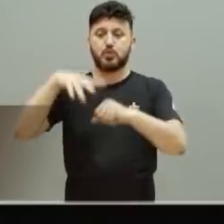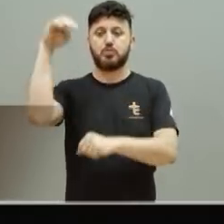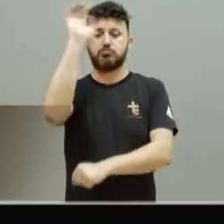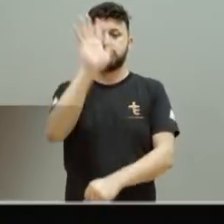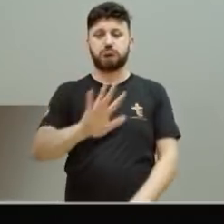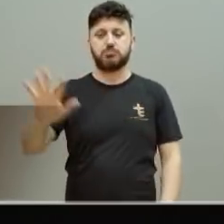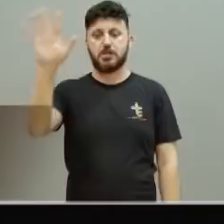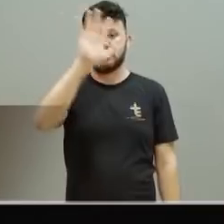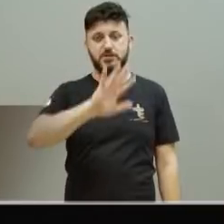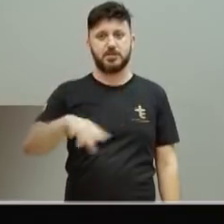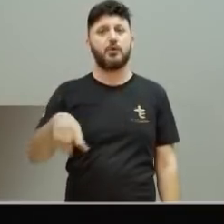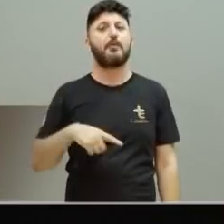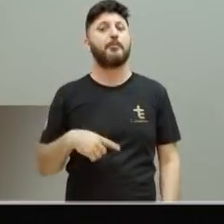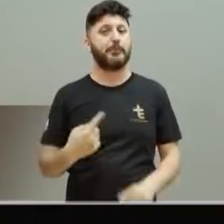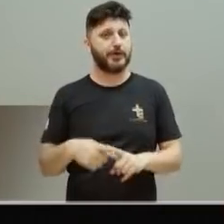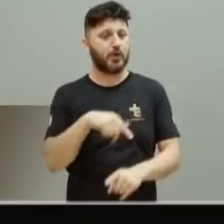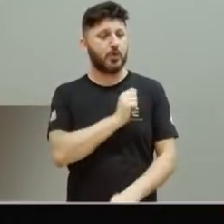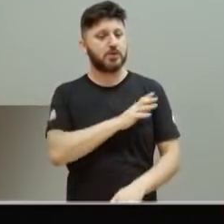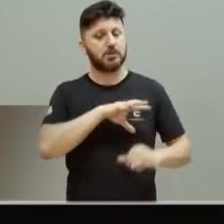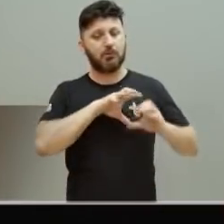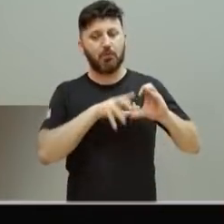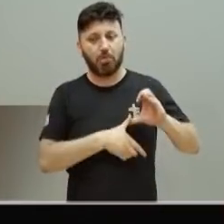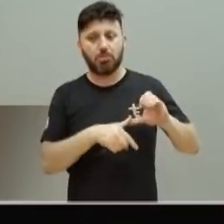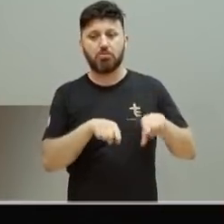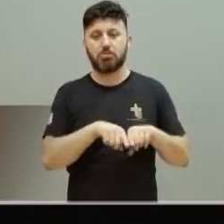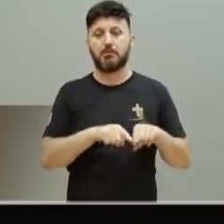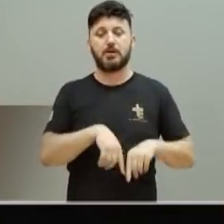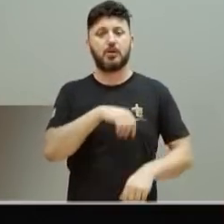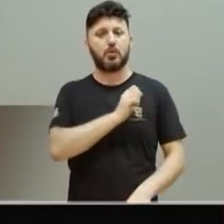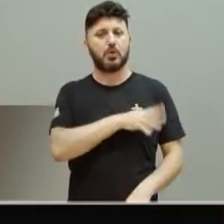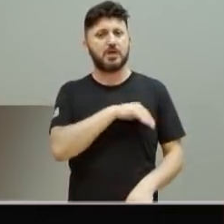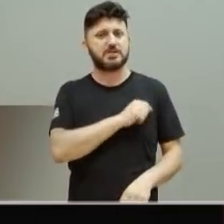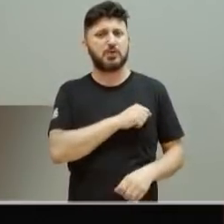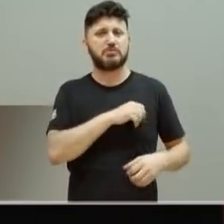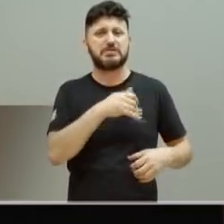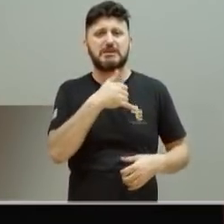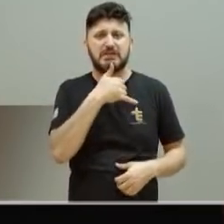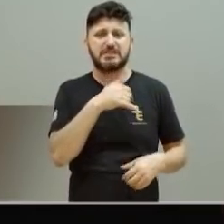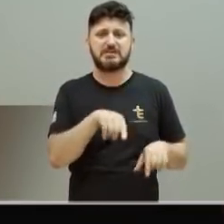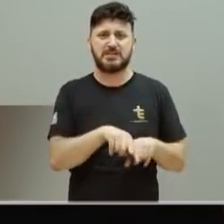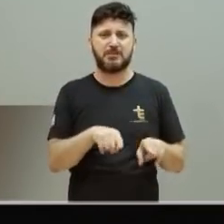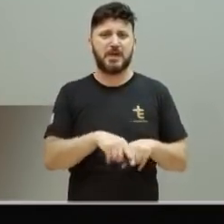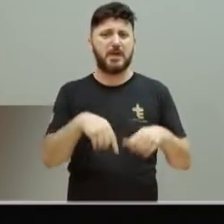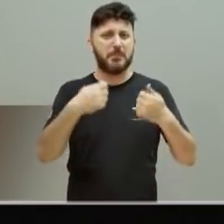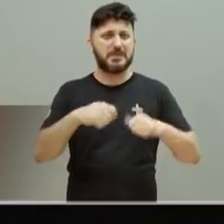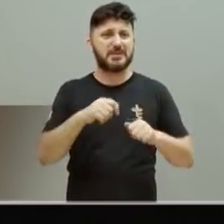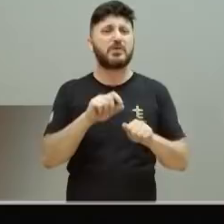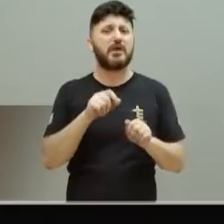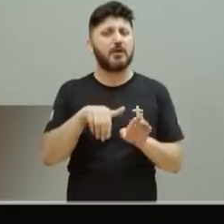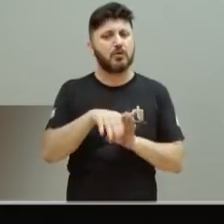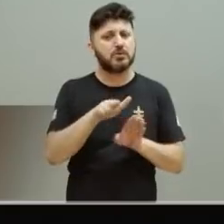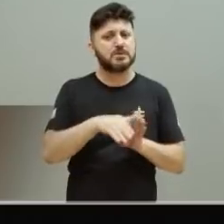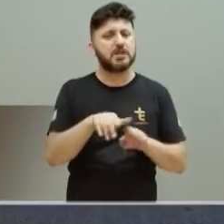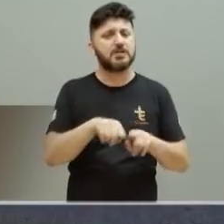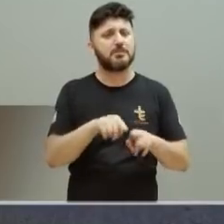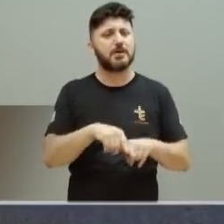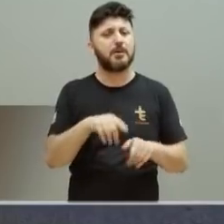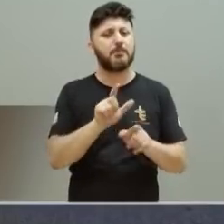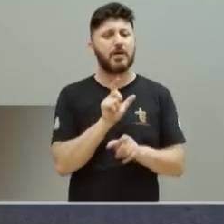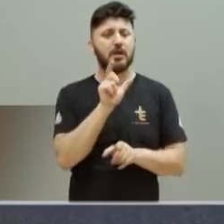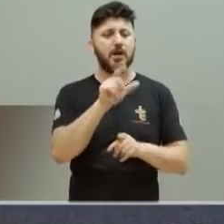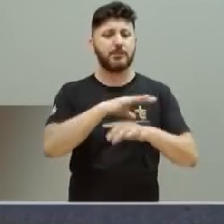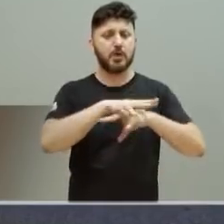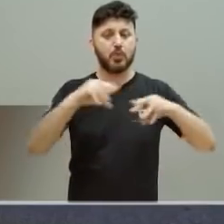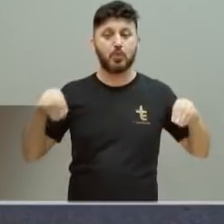estão desesperançados, desenganados, precisando de uma palavra de profecia, de cura, de milagre. E se não são as